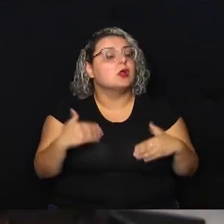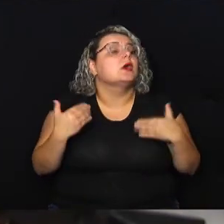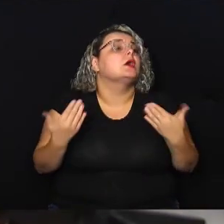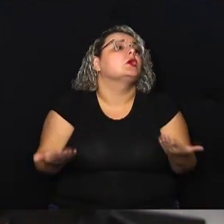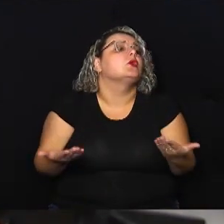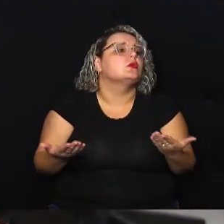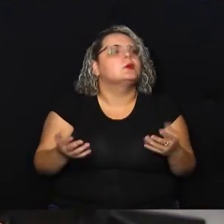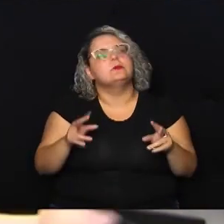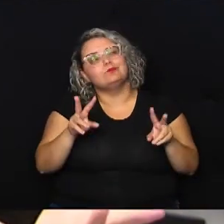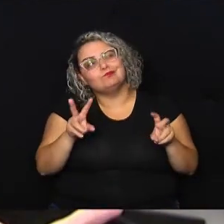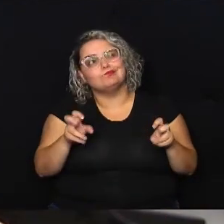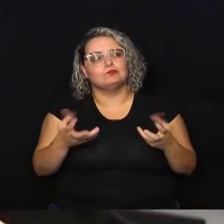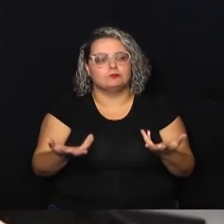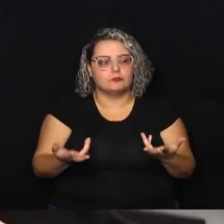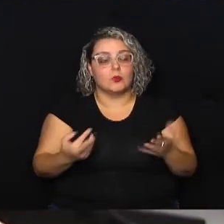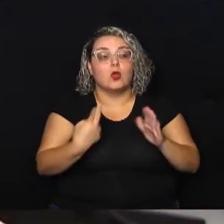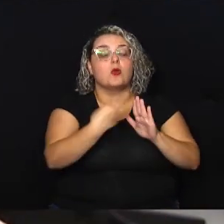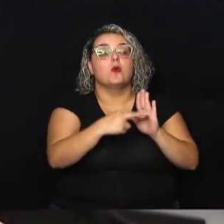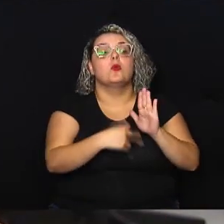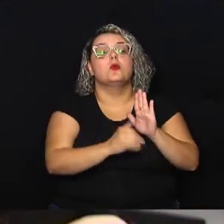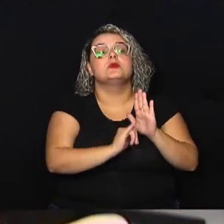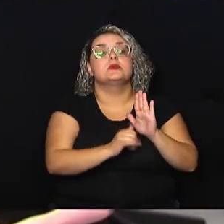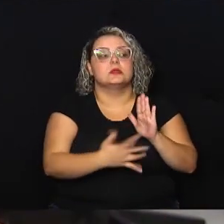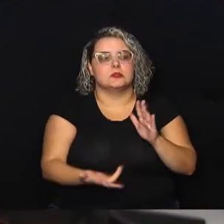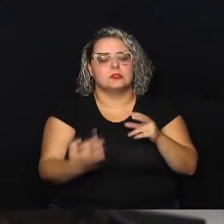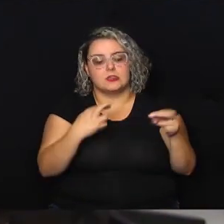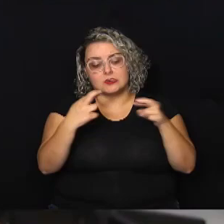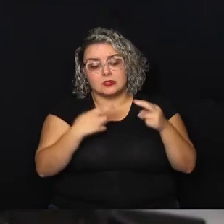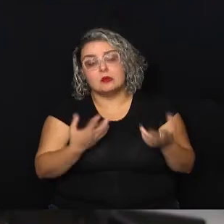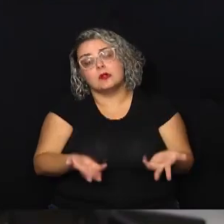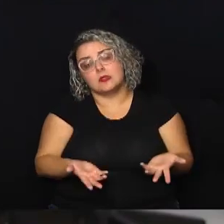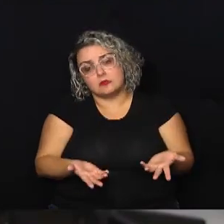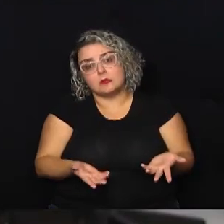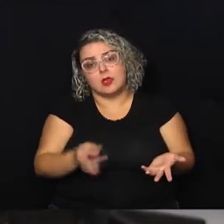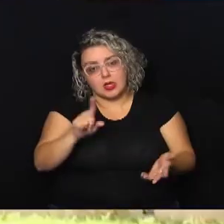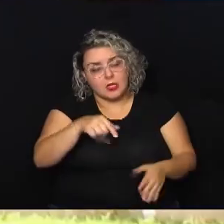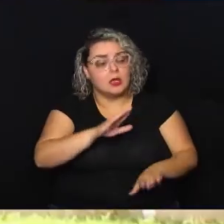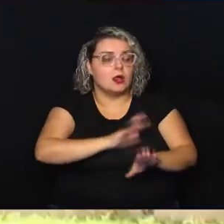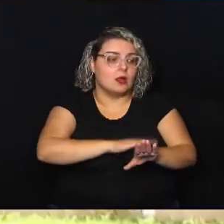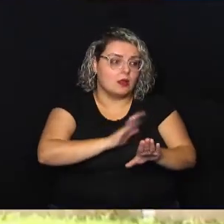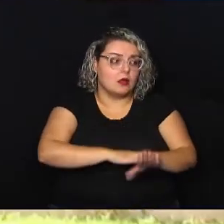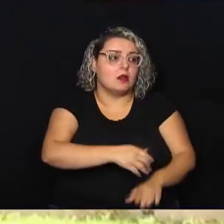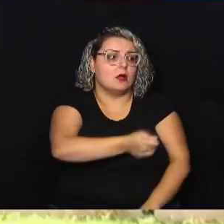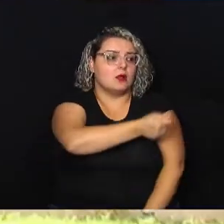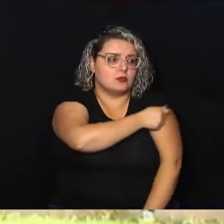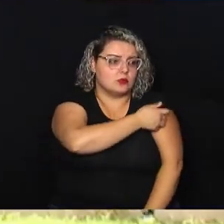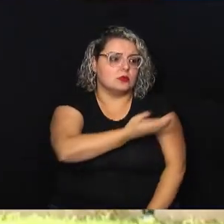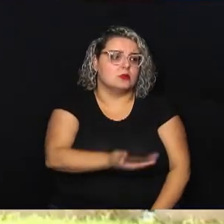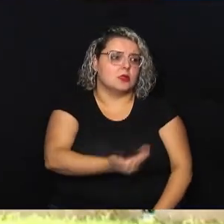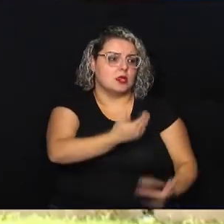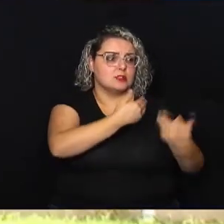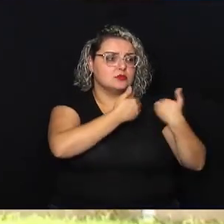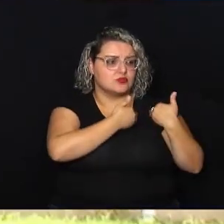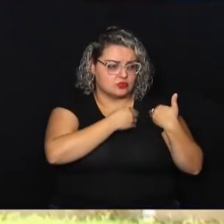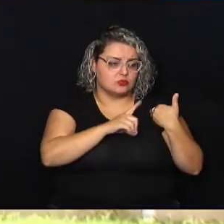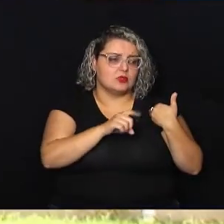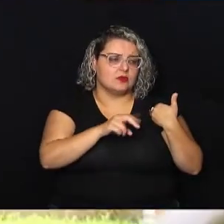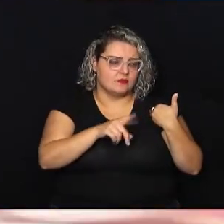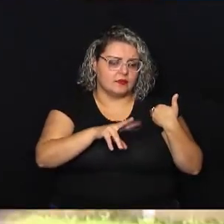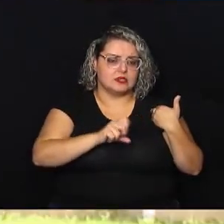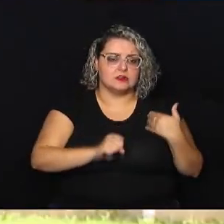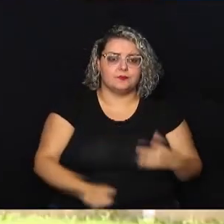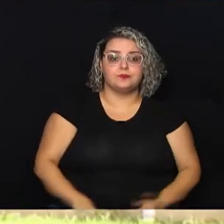digamos assim, quais foram os relatórios dessa fiscalização, que é a atribuição do Devisa fazer. A maternidade de Campinas realiza cerca